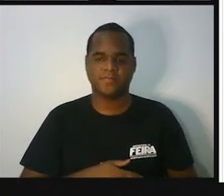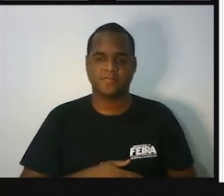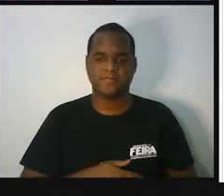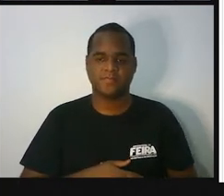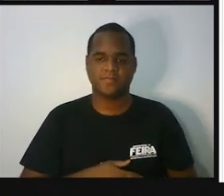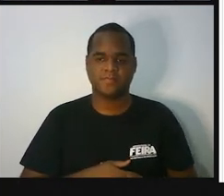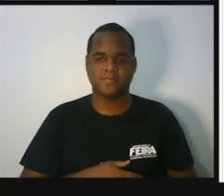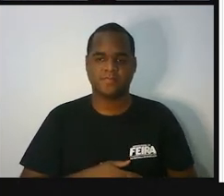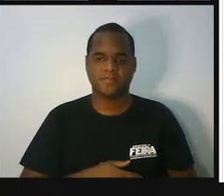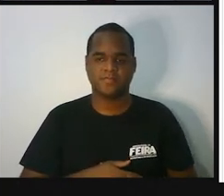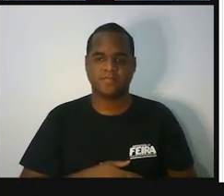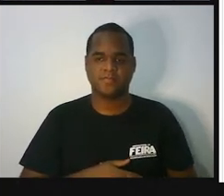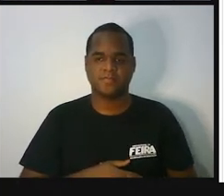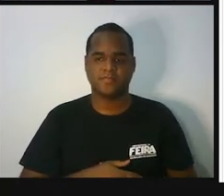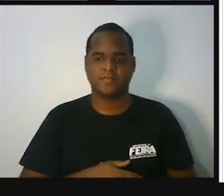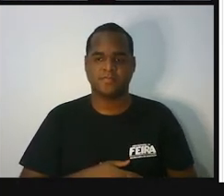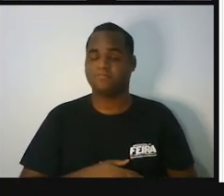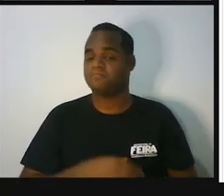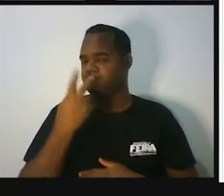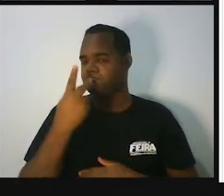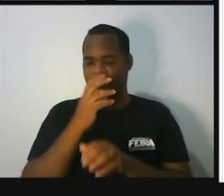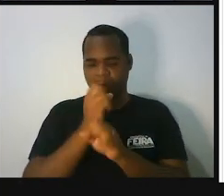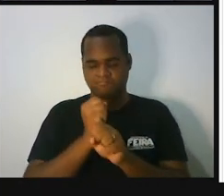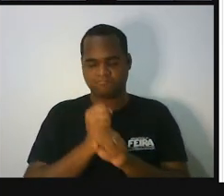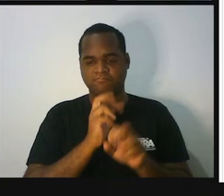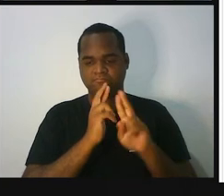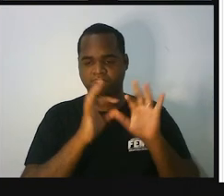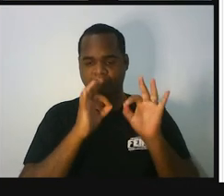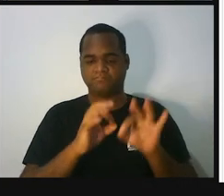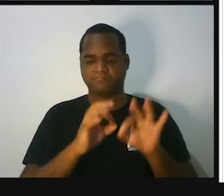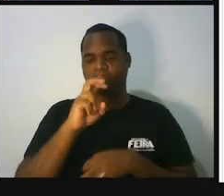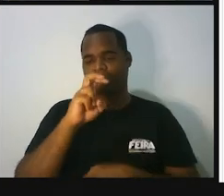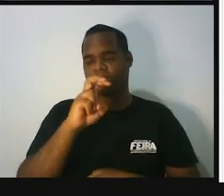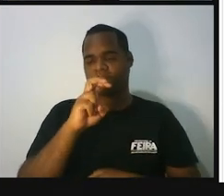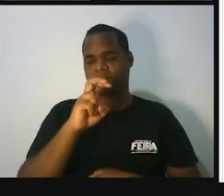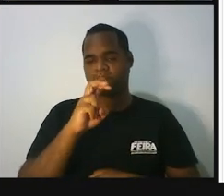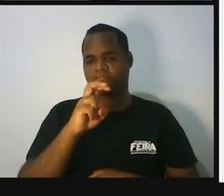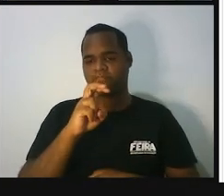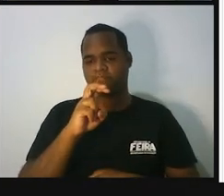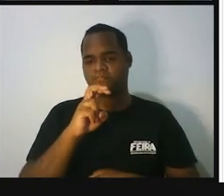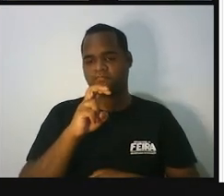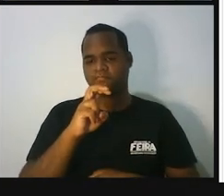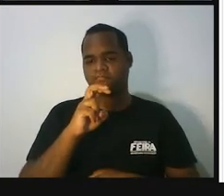essa multiplicação, você obtém como resultado 540